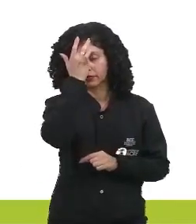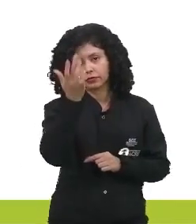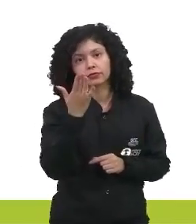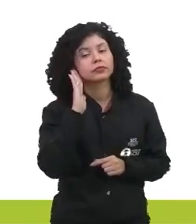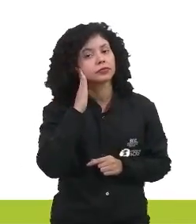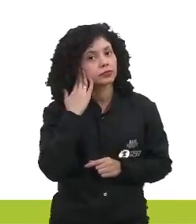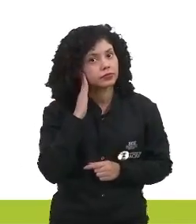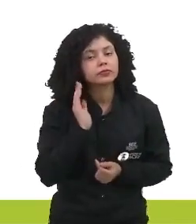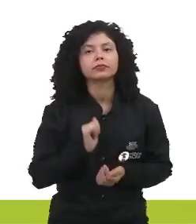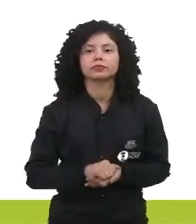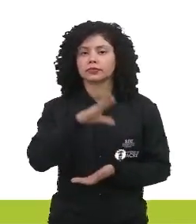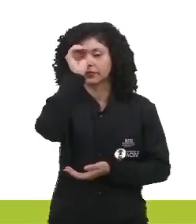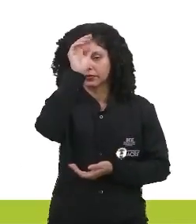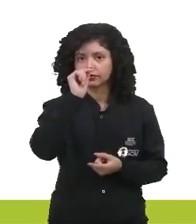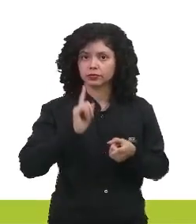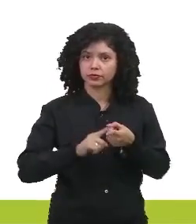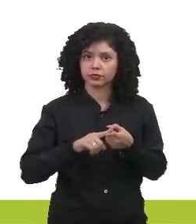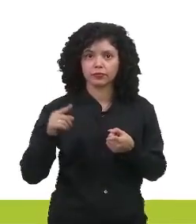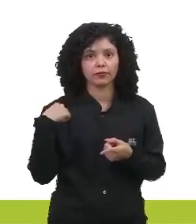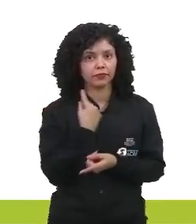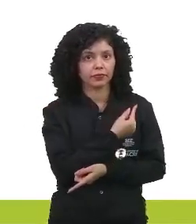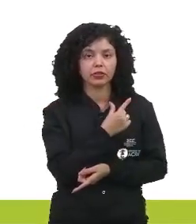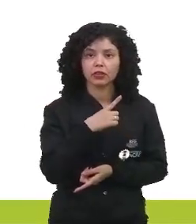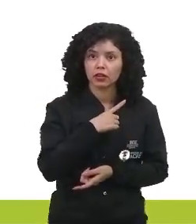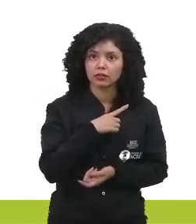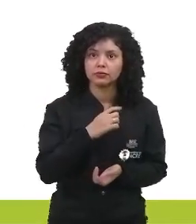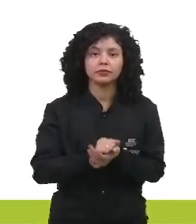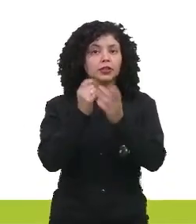ser entendido e aprendido, porque a gente tem uma mania de